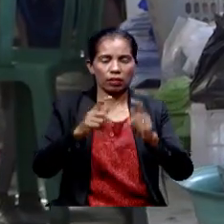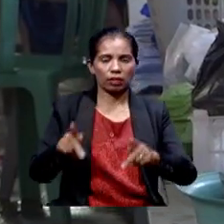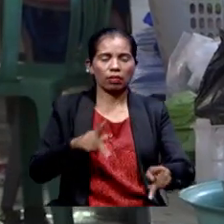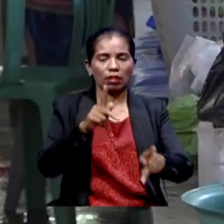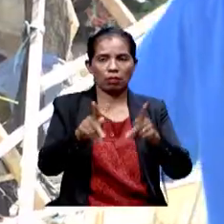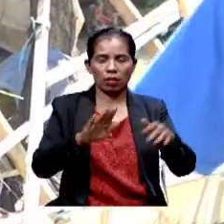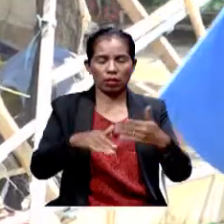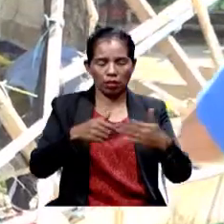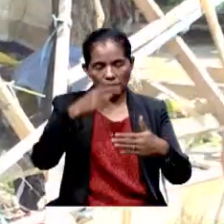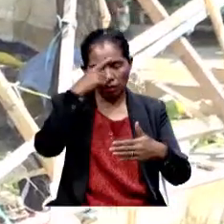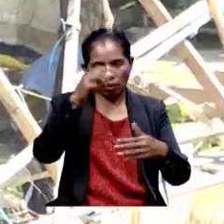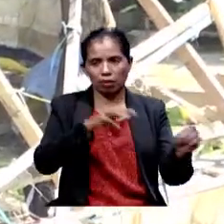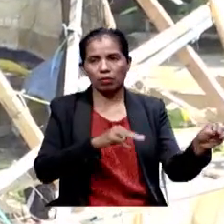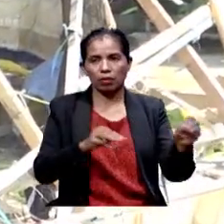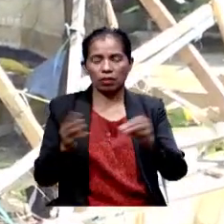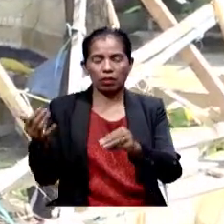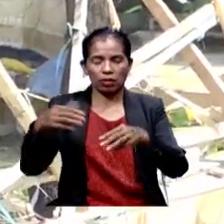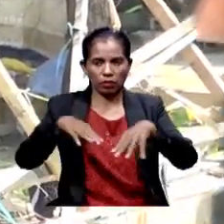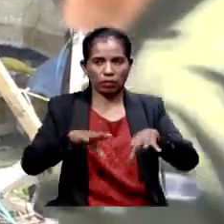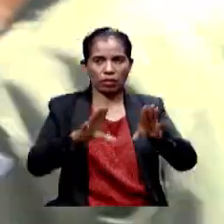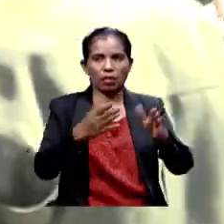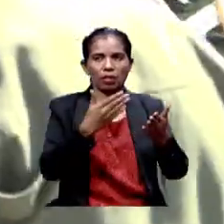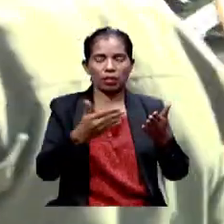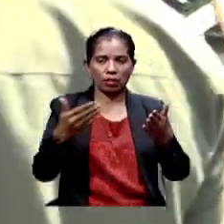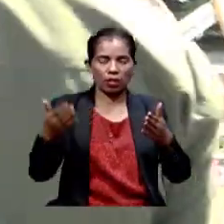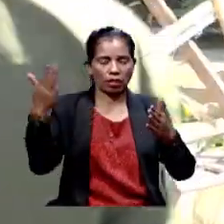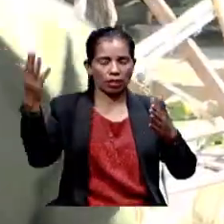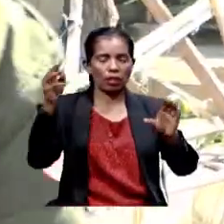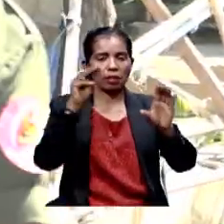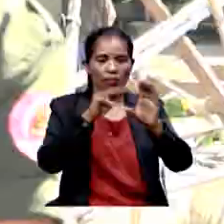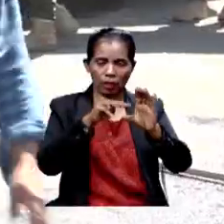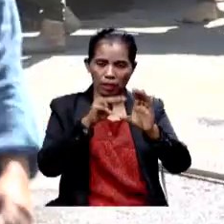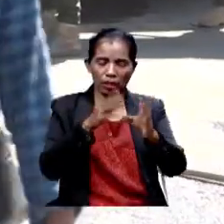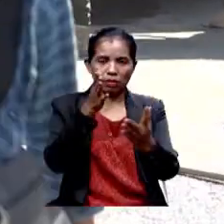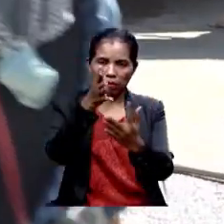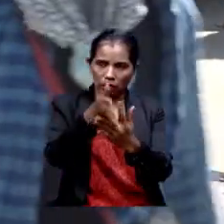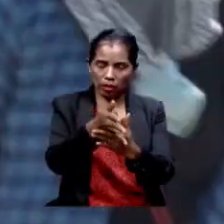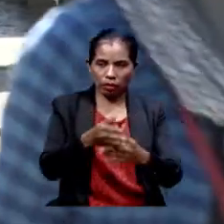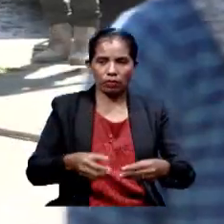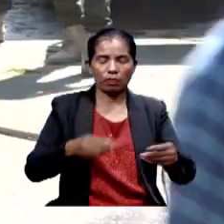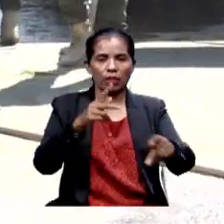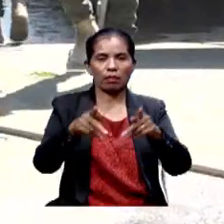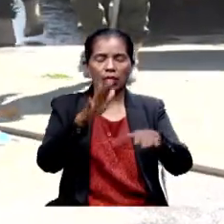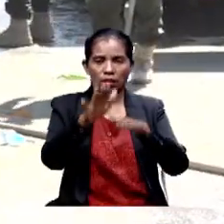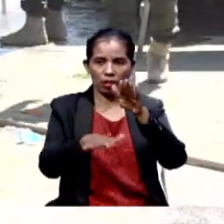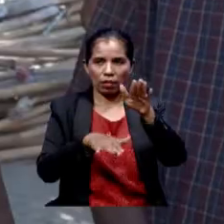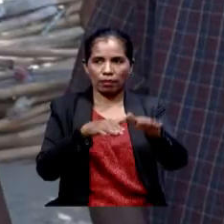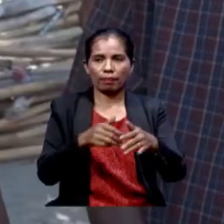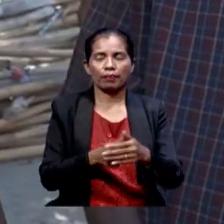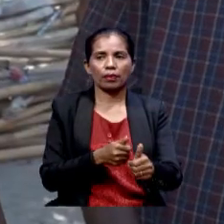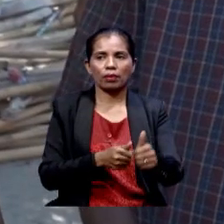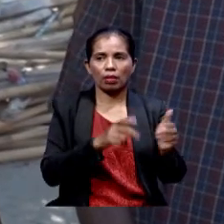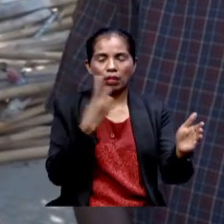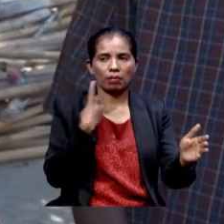comunidade, tangne muda sira rodiba fansa sanha mercado laran, ato foi espaço ba movimento sira. Baseamos ba amnia plano